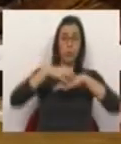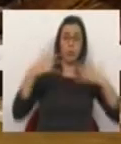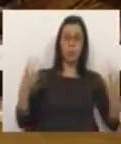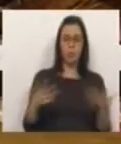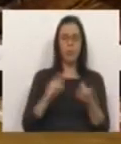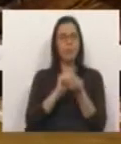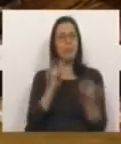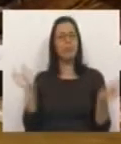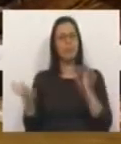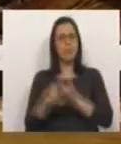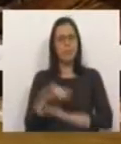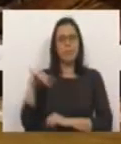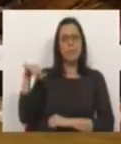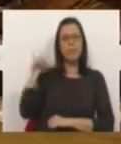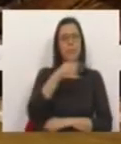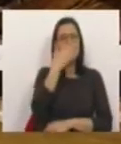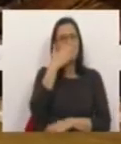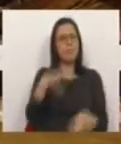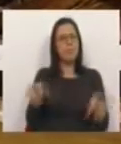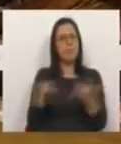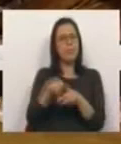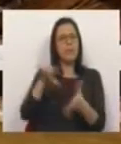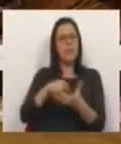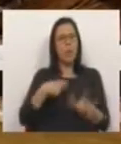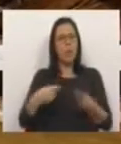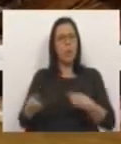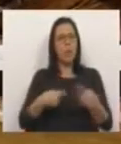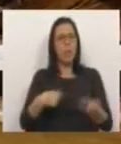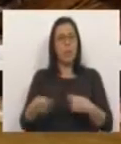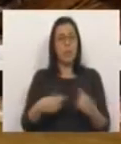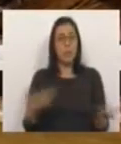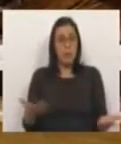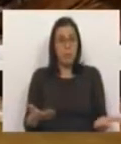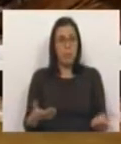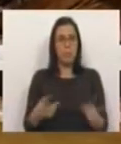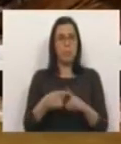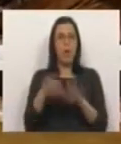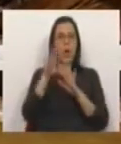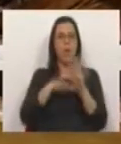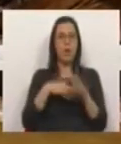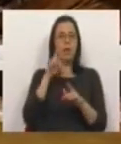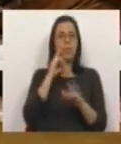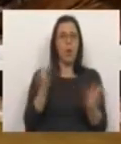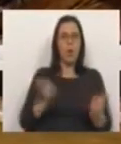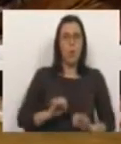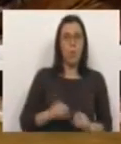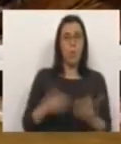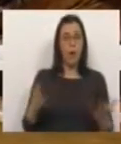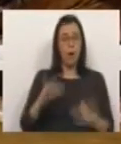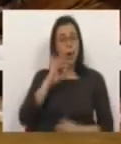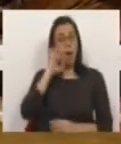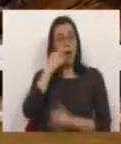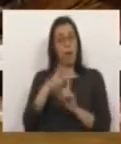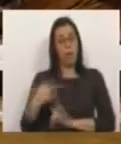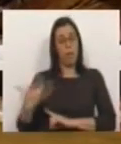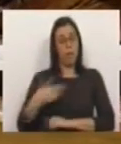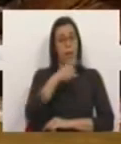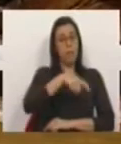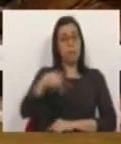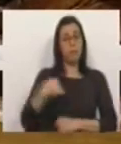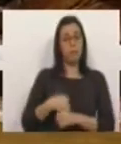a transformação dos aeroportos numa espécie de centros comerciais em detrimento das condições de segurança, o ataque aos direitos